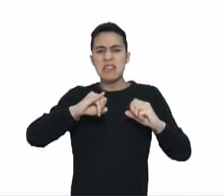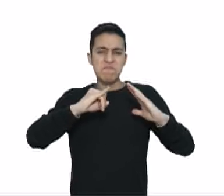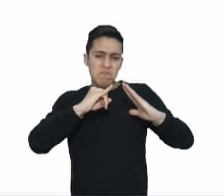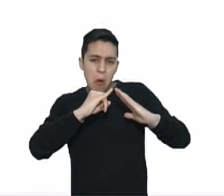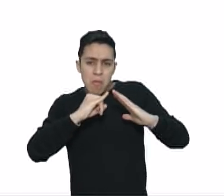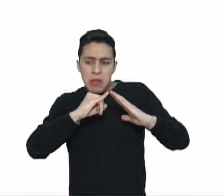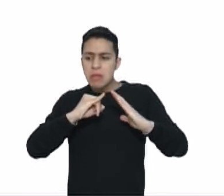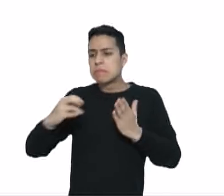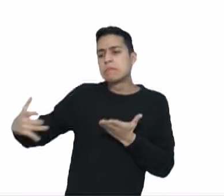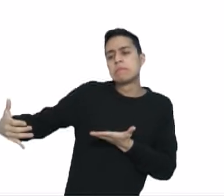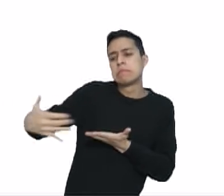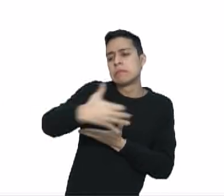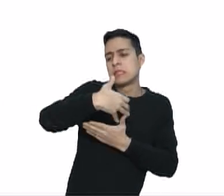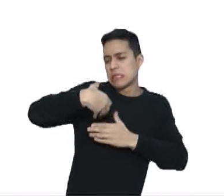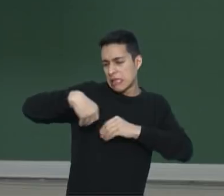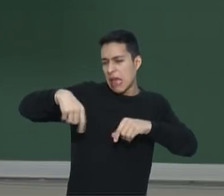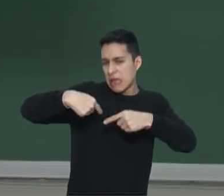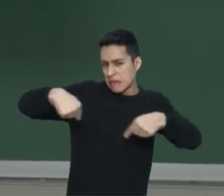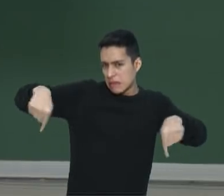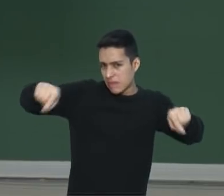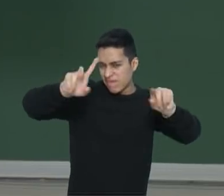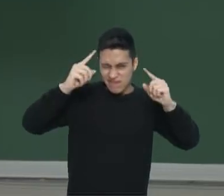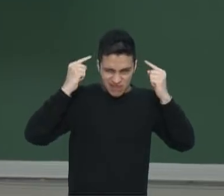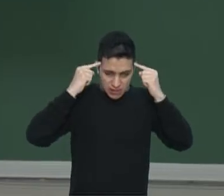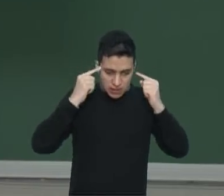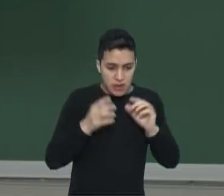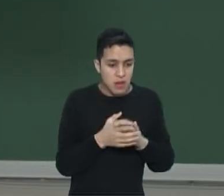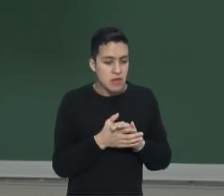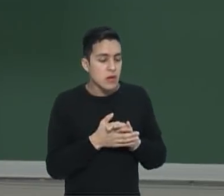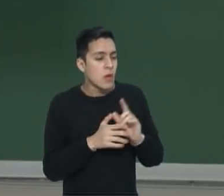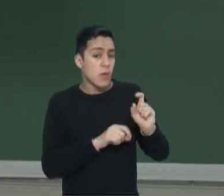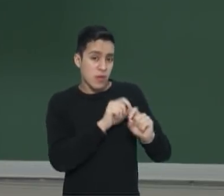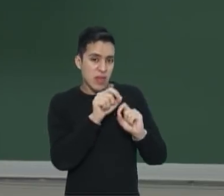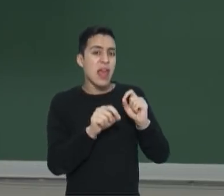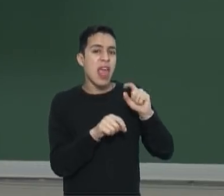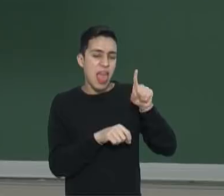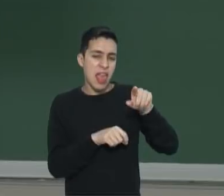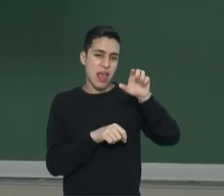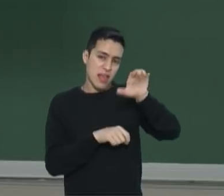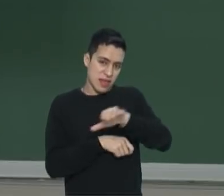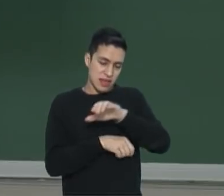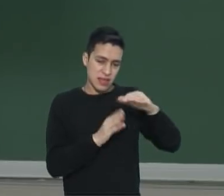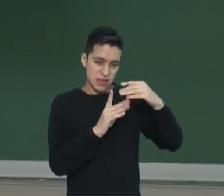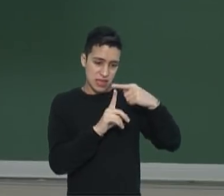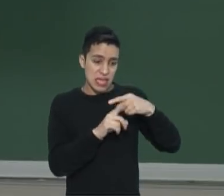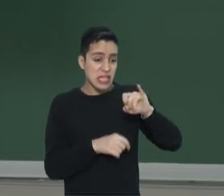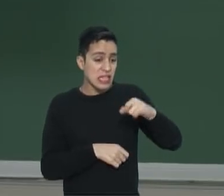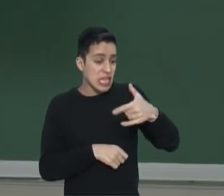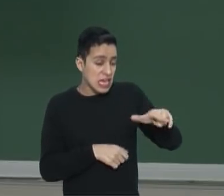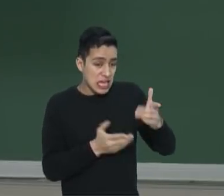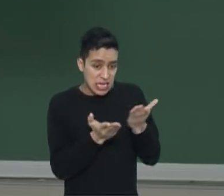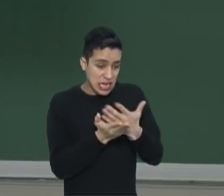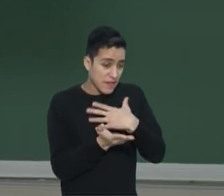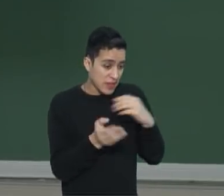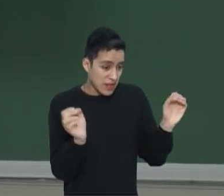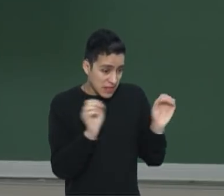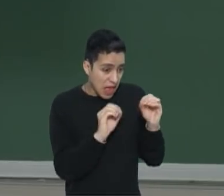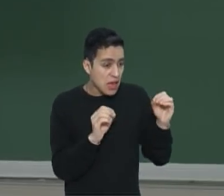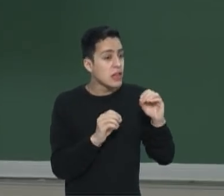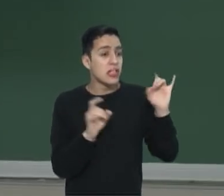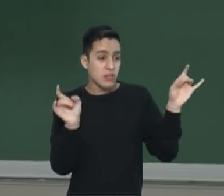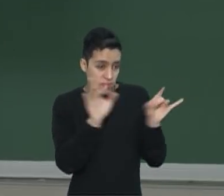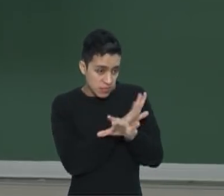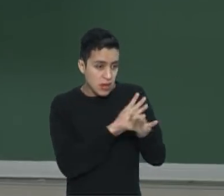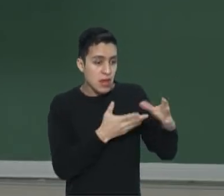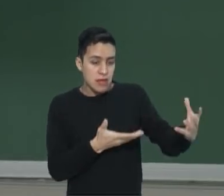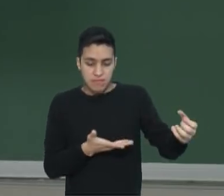uma parte de um dos filhos de qualquer cristão, como também, se o cristão não tivesse filhos, tudo ficava para a igreja em